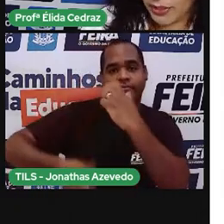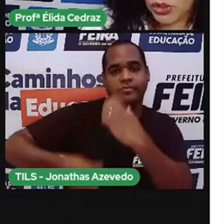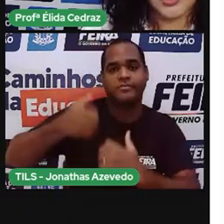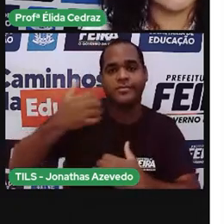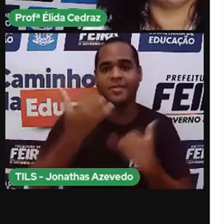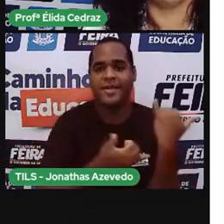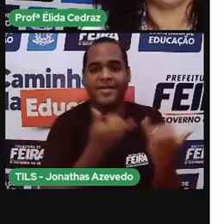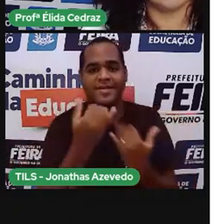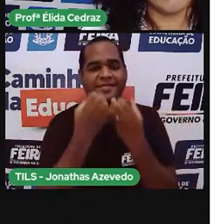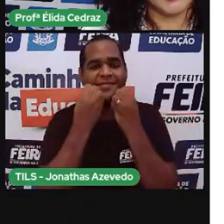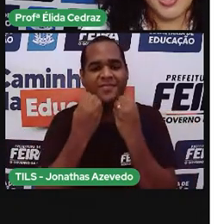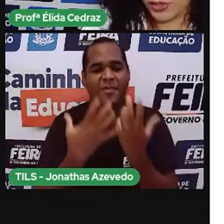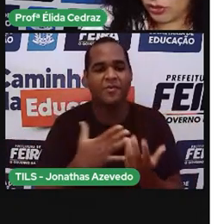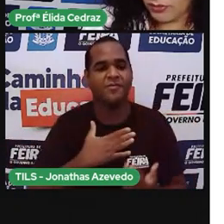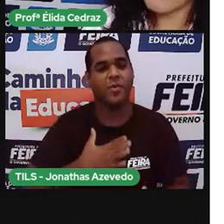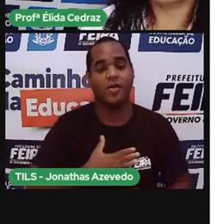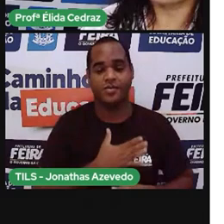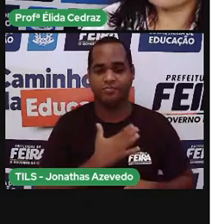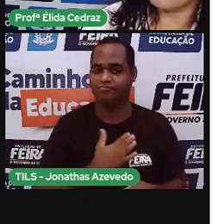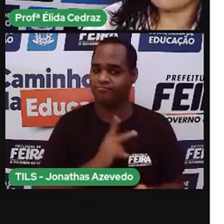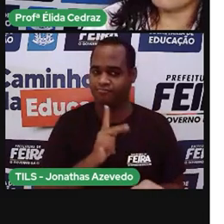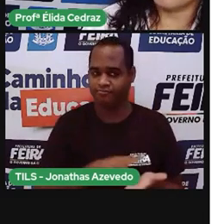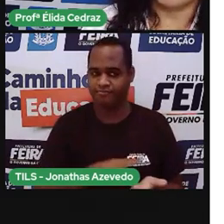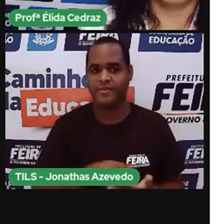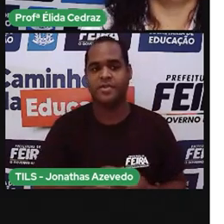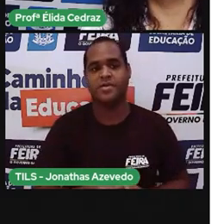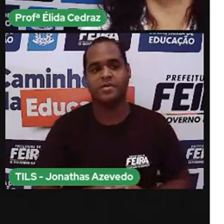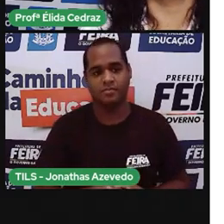muito mais divertida. Não é verdade?